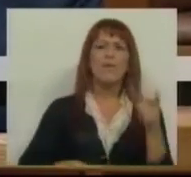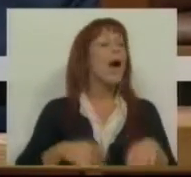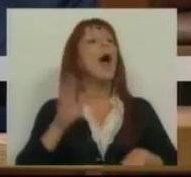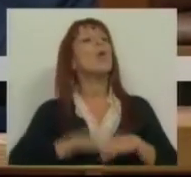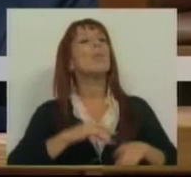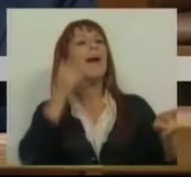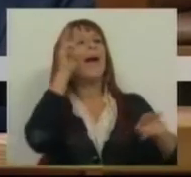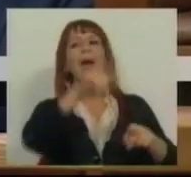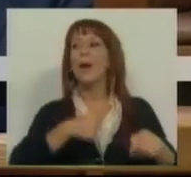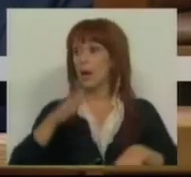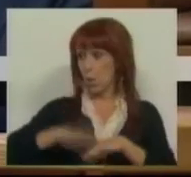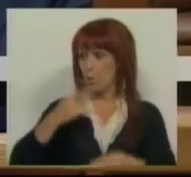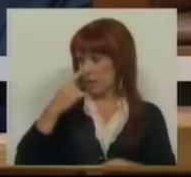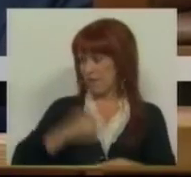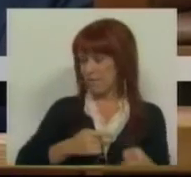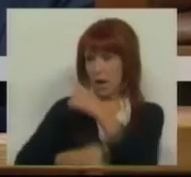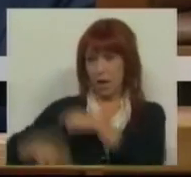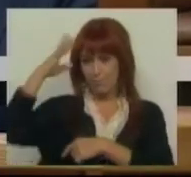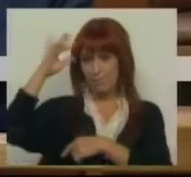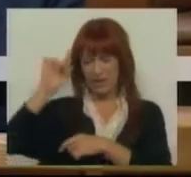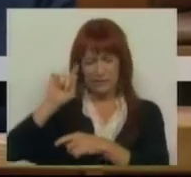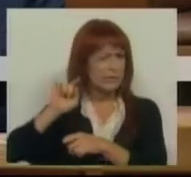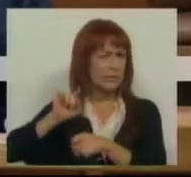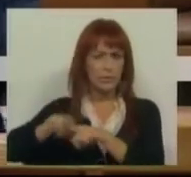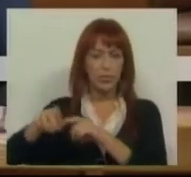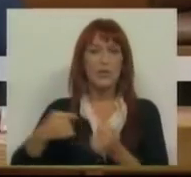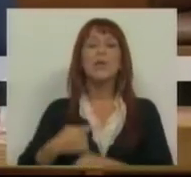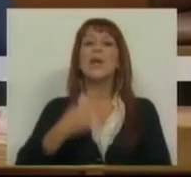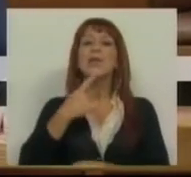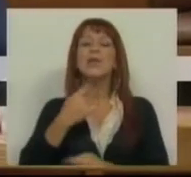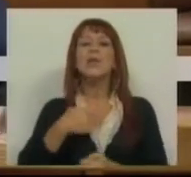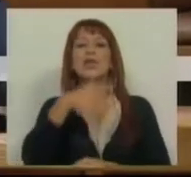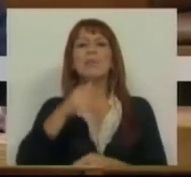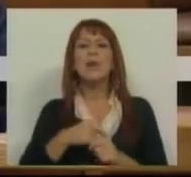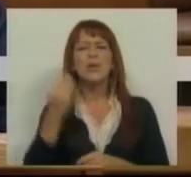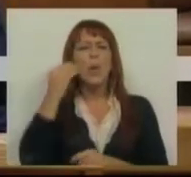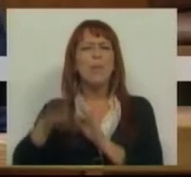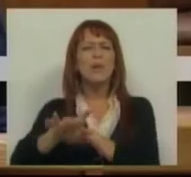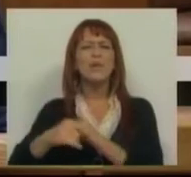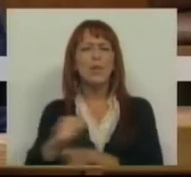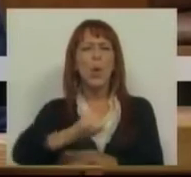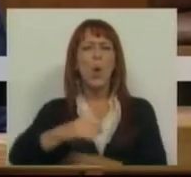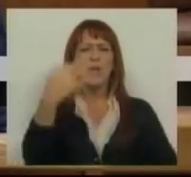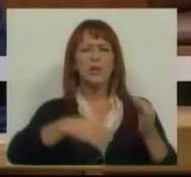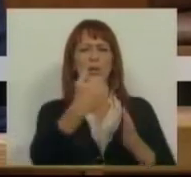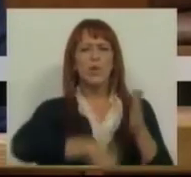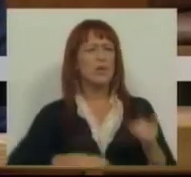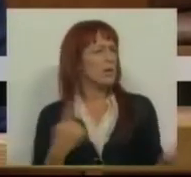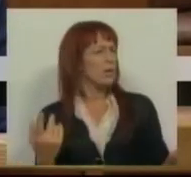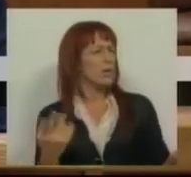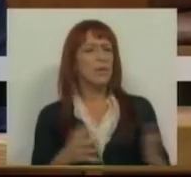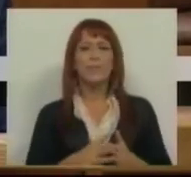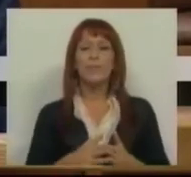para o falhanço da sua obstinada política. Só assim se explica a senha da direita contra o Tribunal